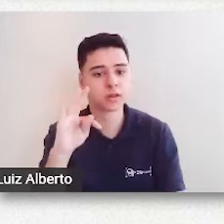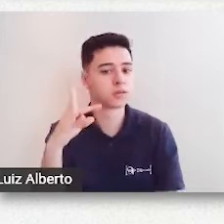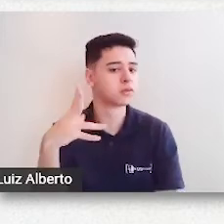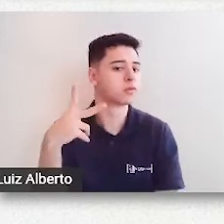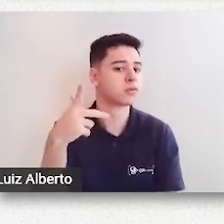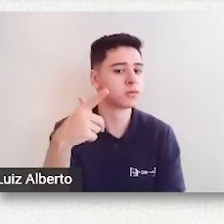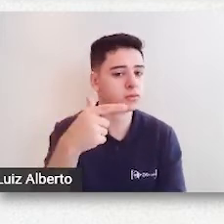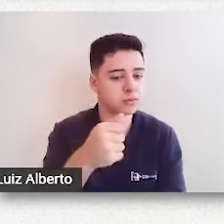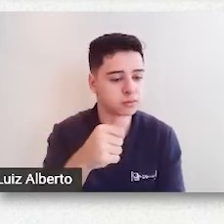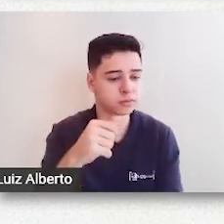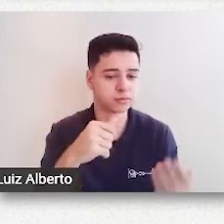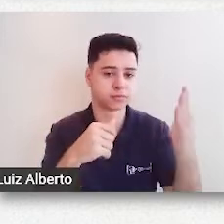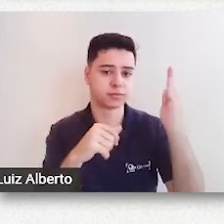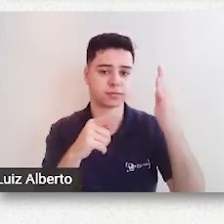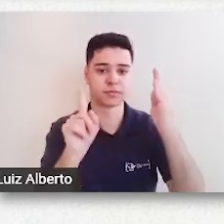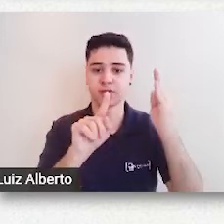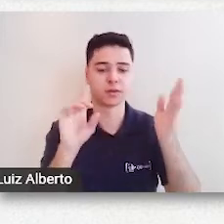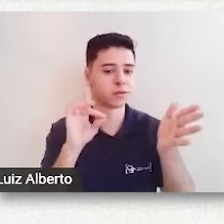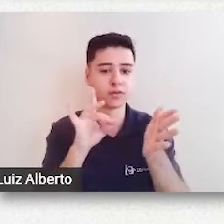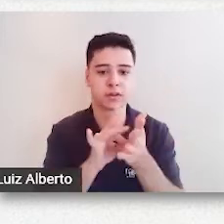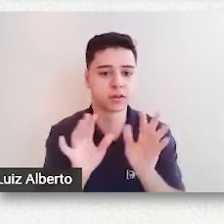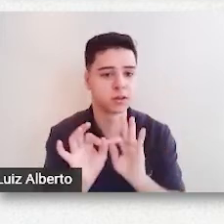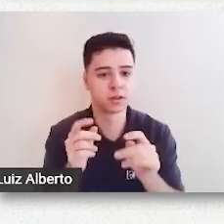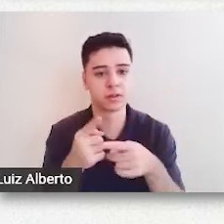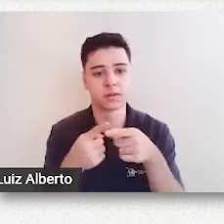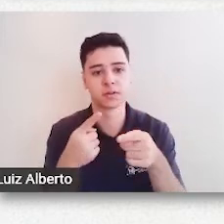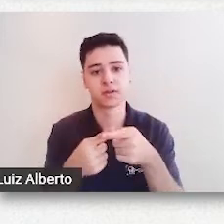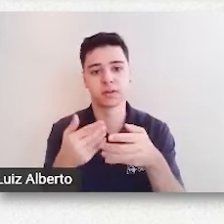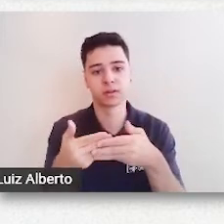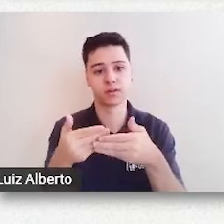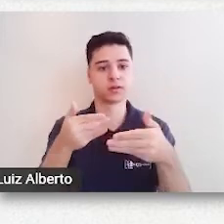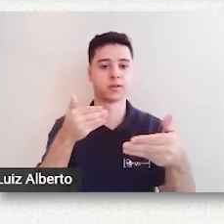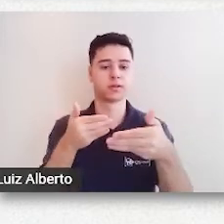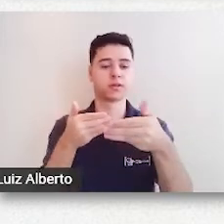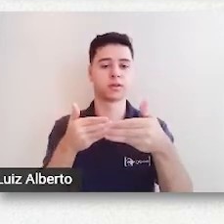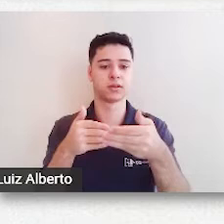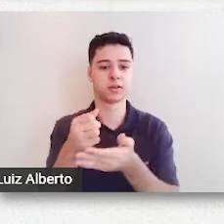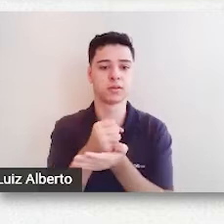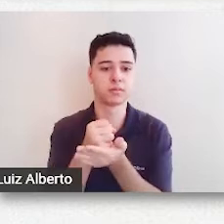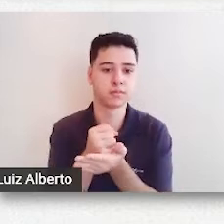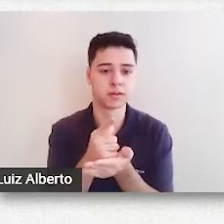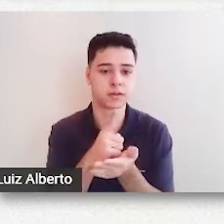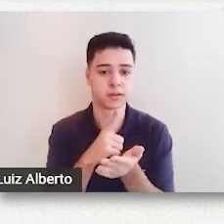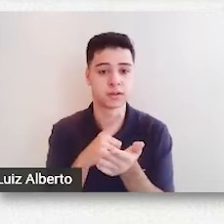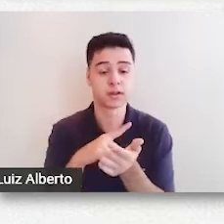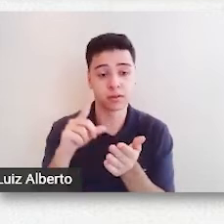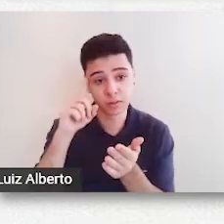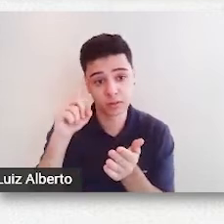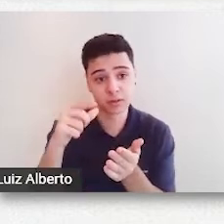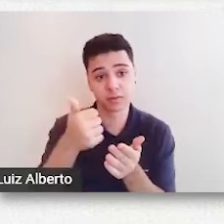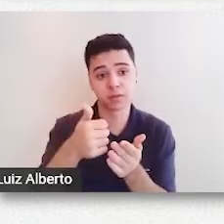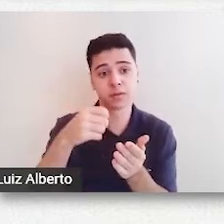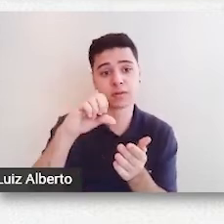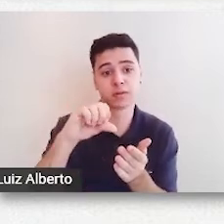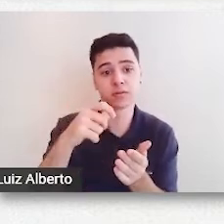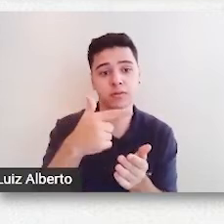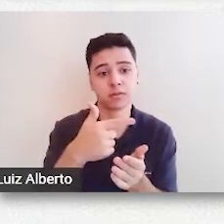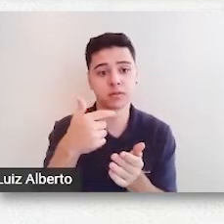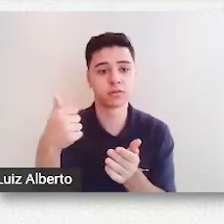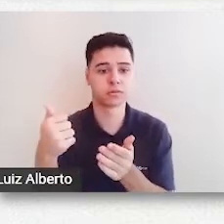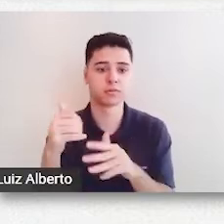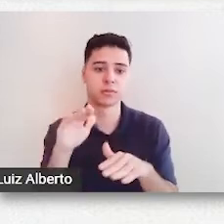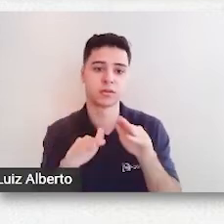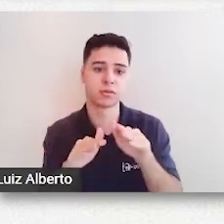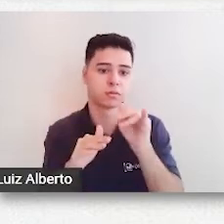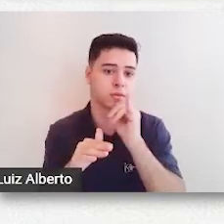Então, não é original, né, porque, inclusive, atrás dessa base tem uma data que consta de 1921, que talvez